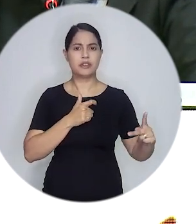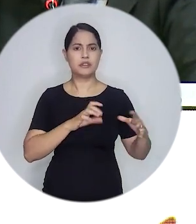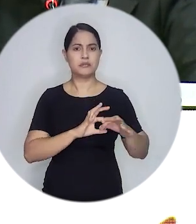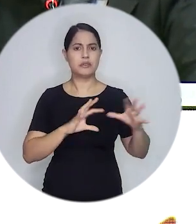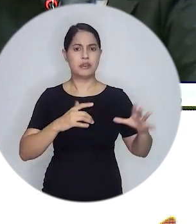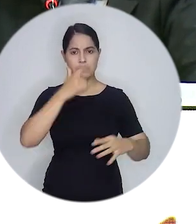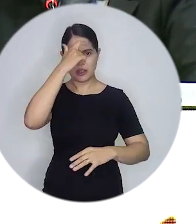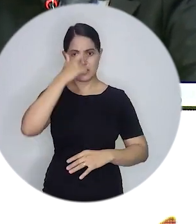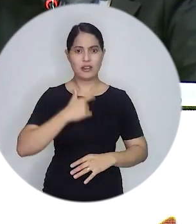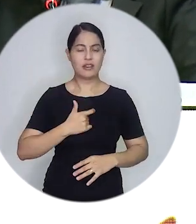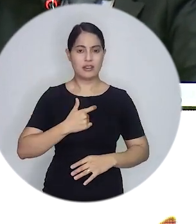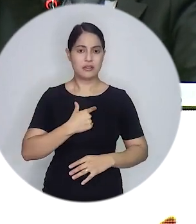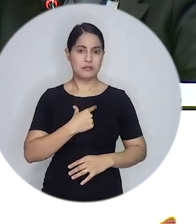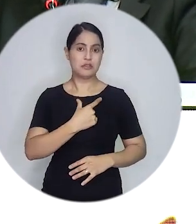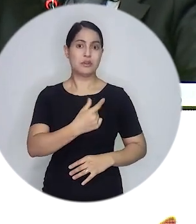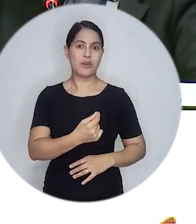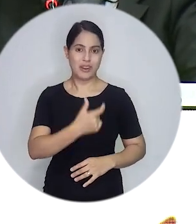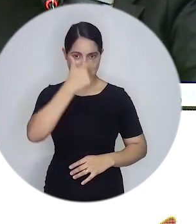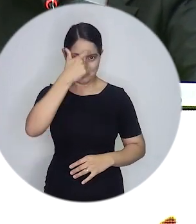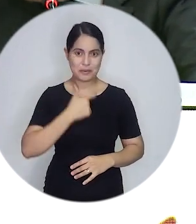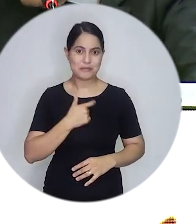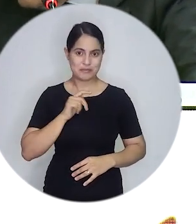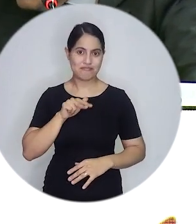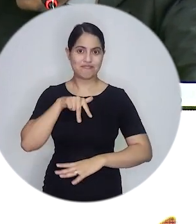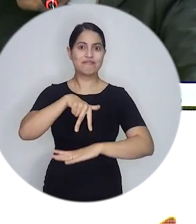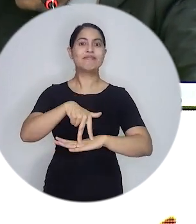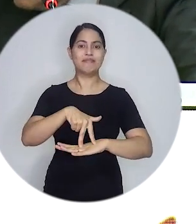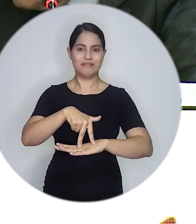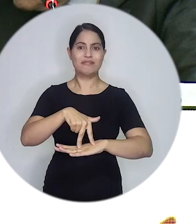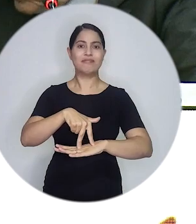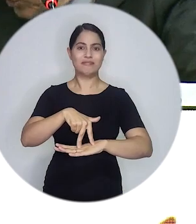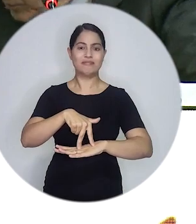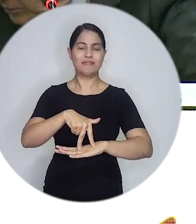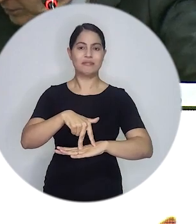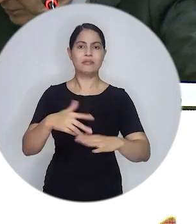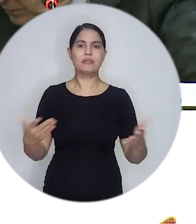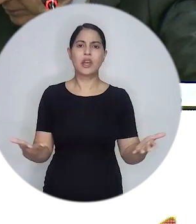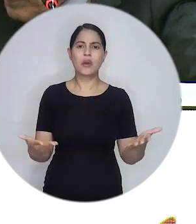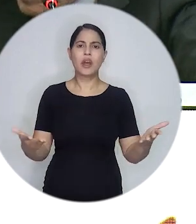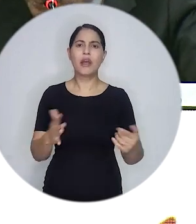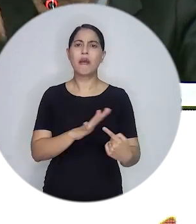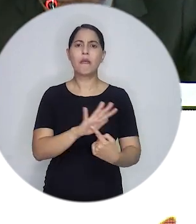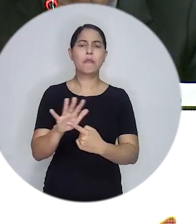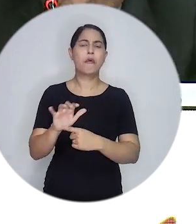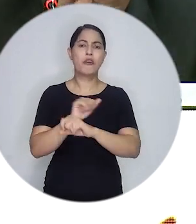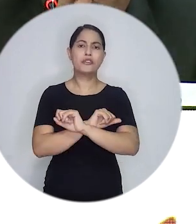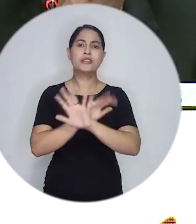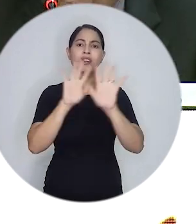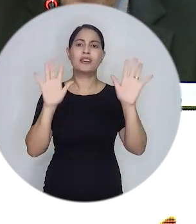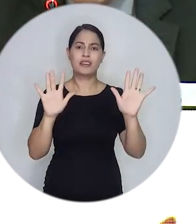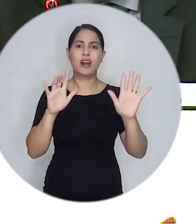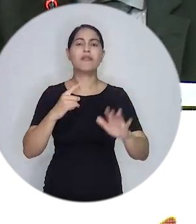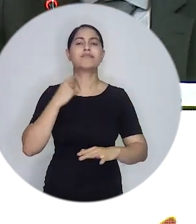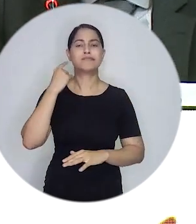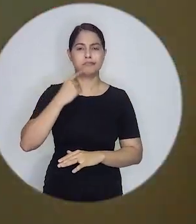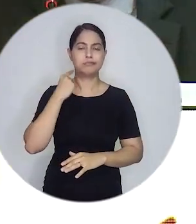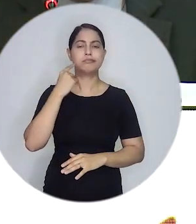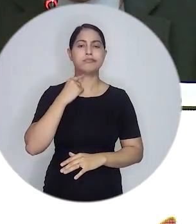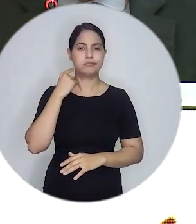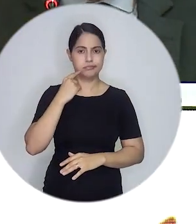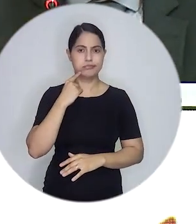ter protagonismo, contanto que, indicou uma mulher para poder estar aqui representando. Isso é uma amostra de que